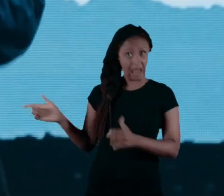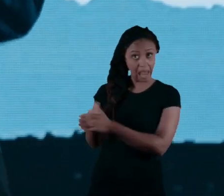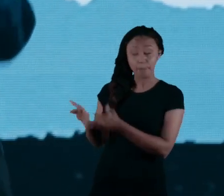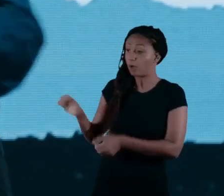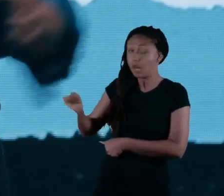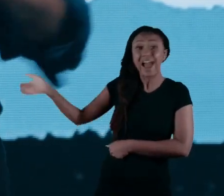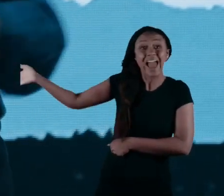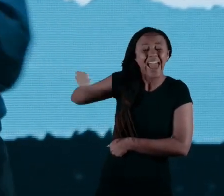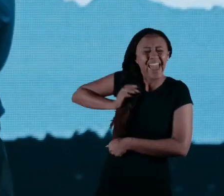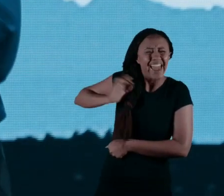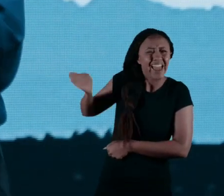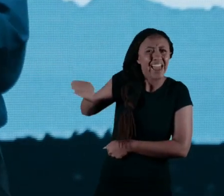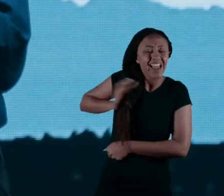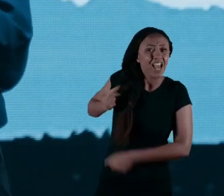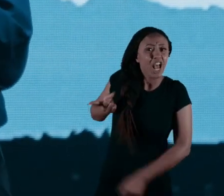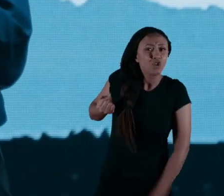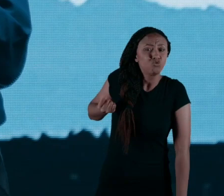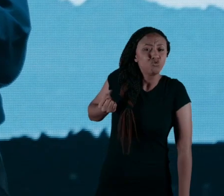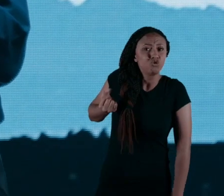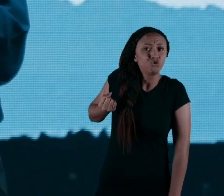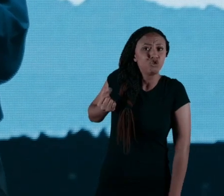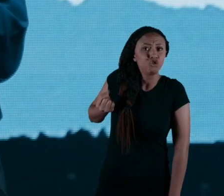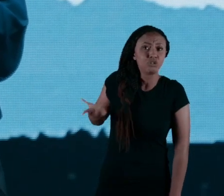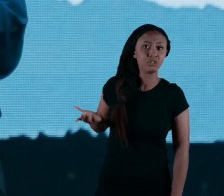rico, é podre de rico.